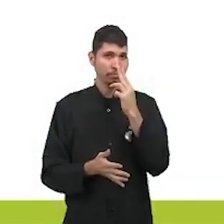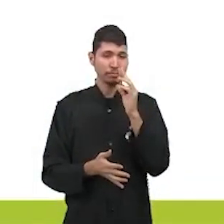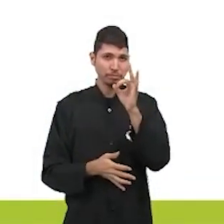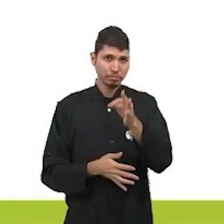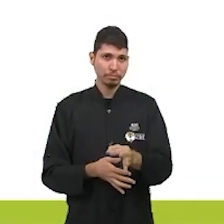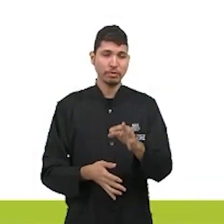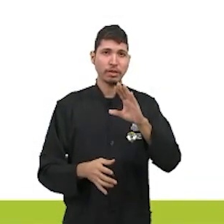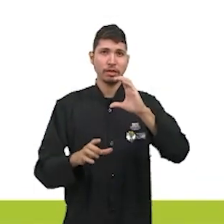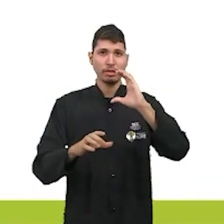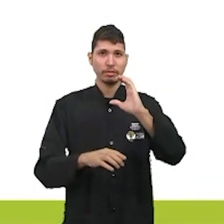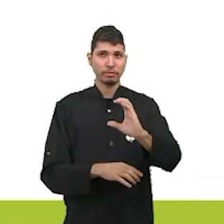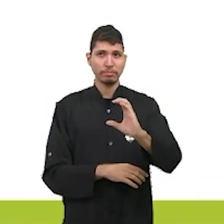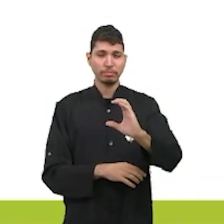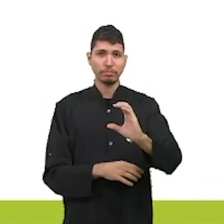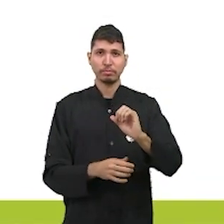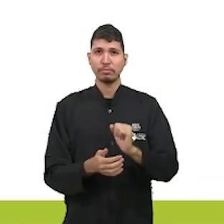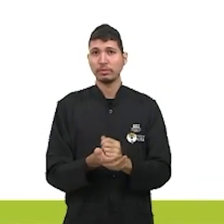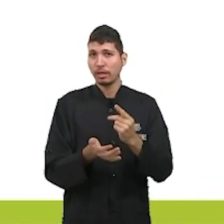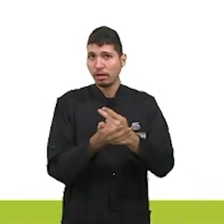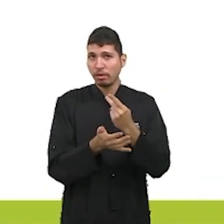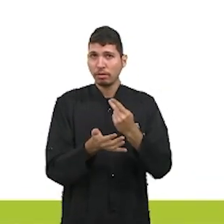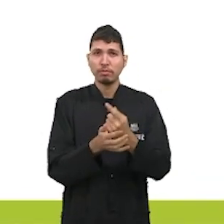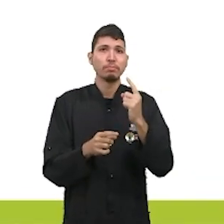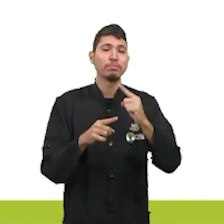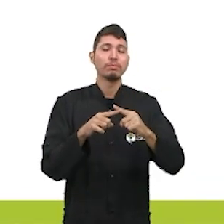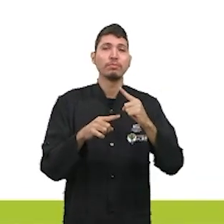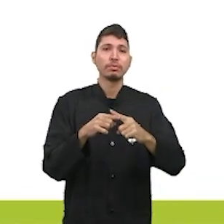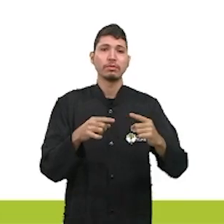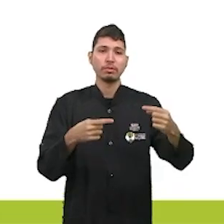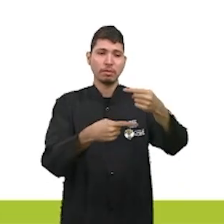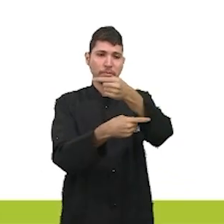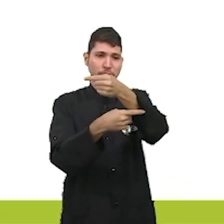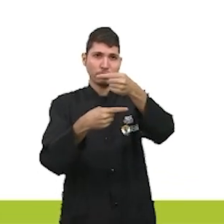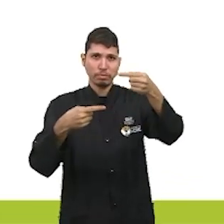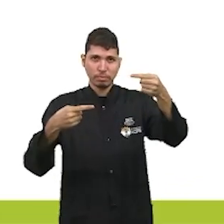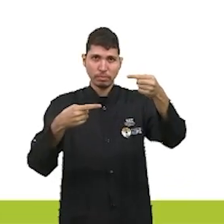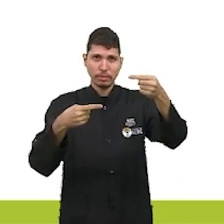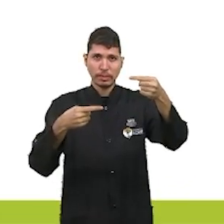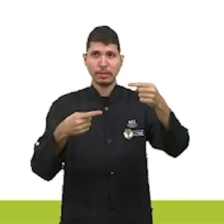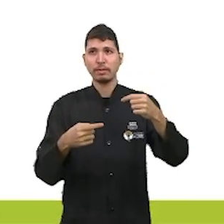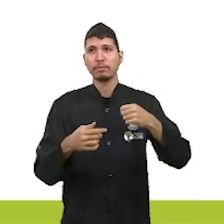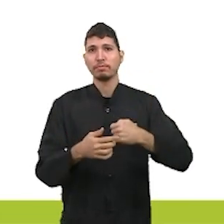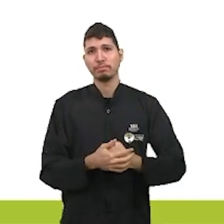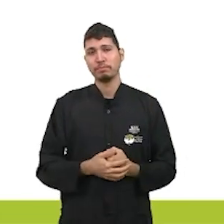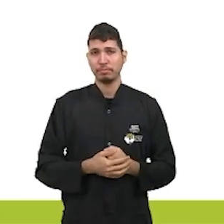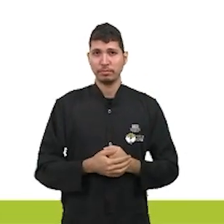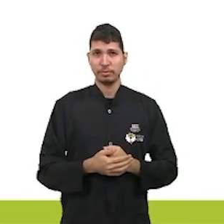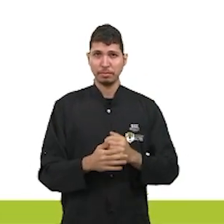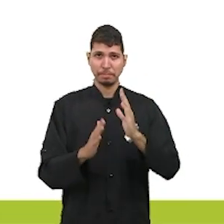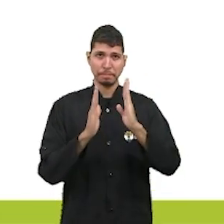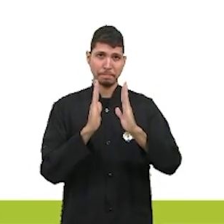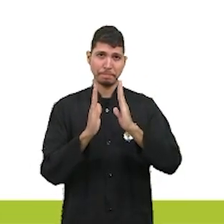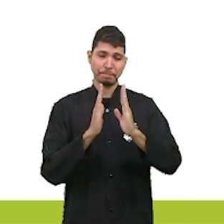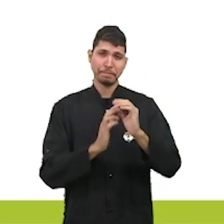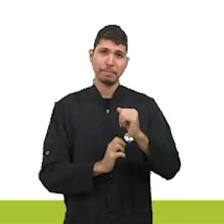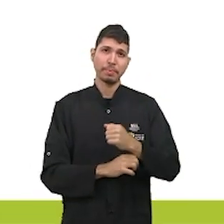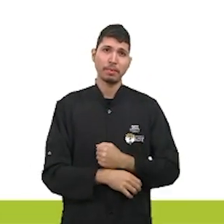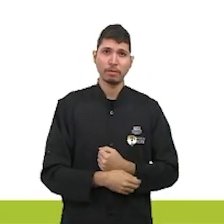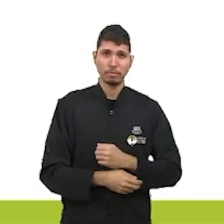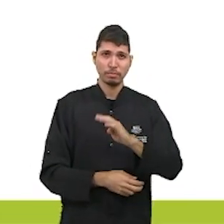A letra C não está correta, ela está em paralelo ali com a bateria, ok? Então, não está correta. A